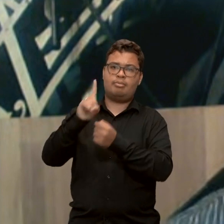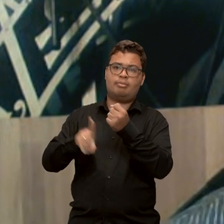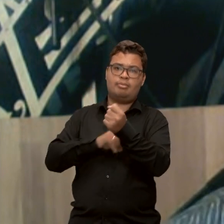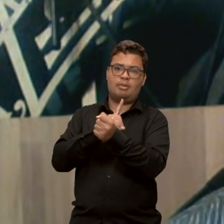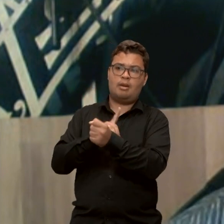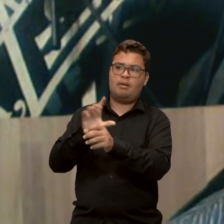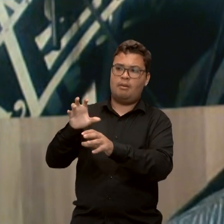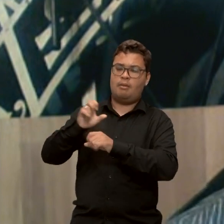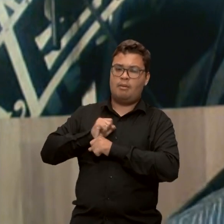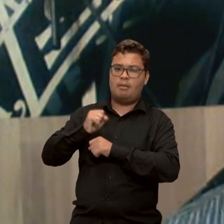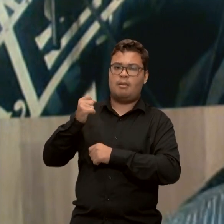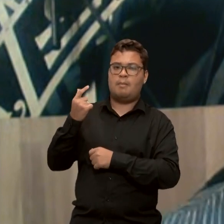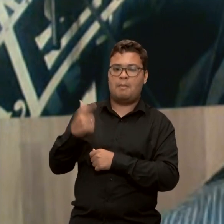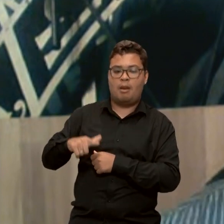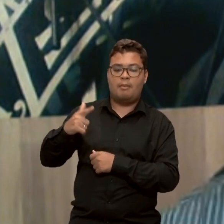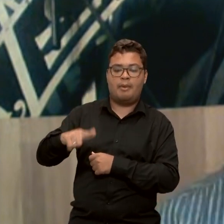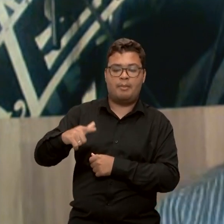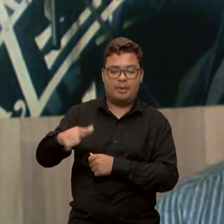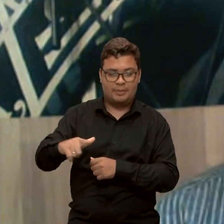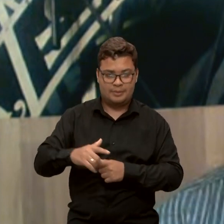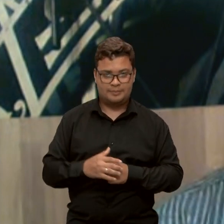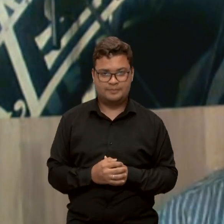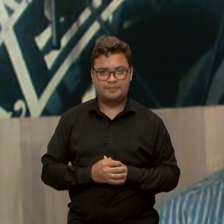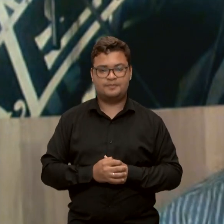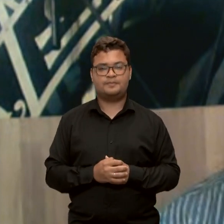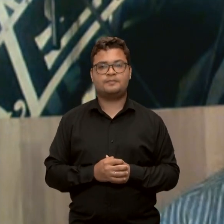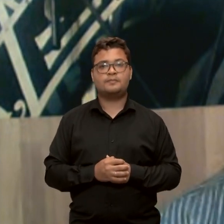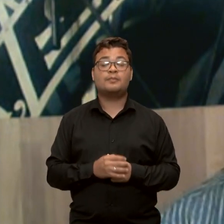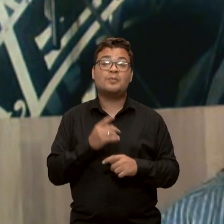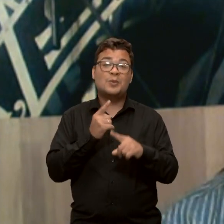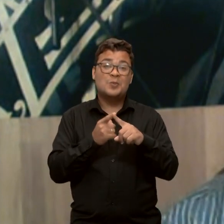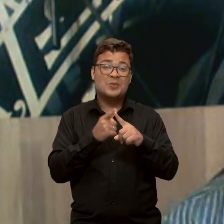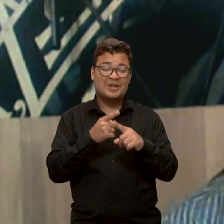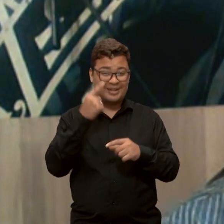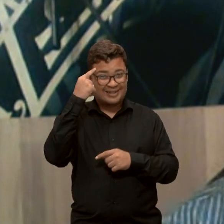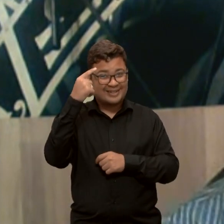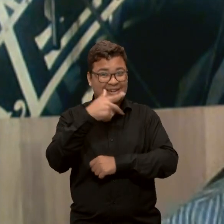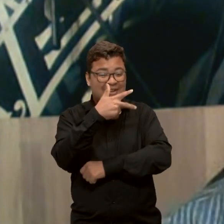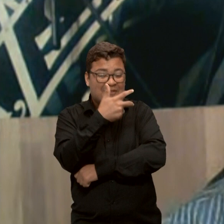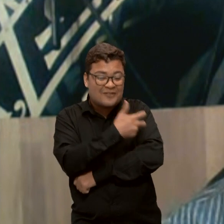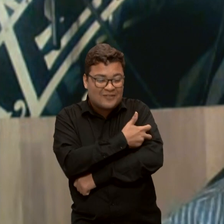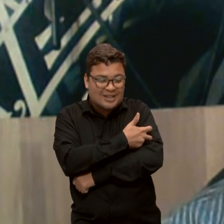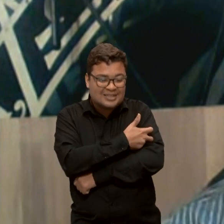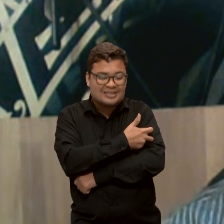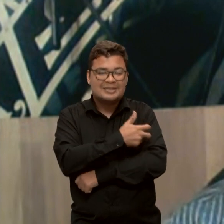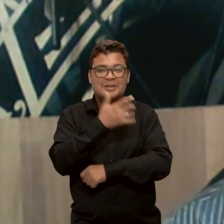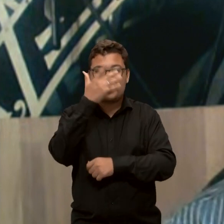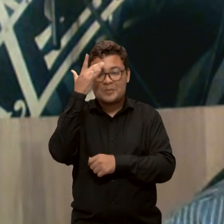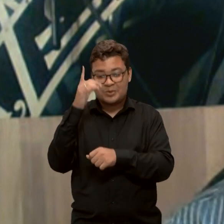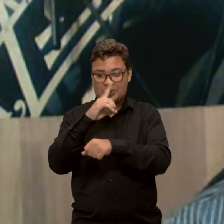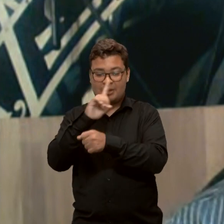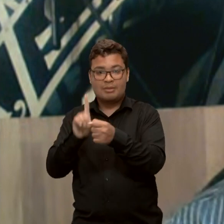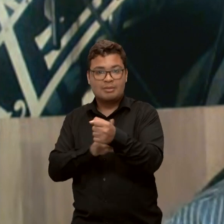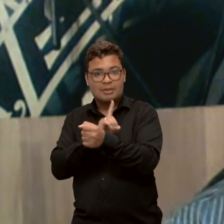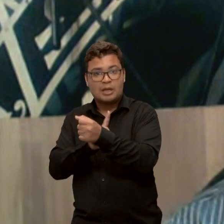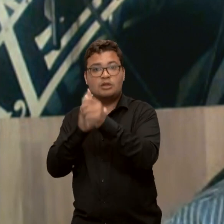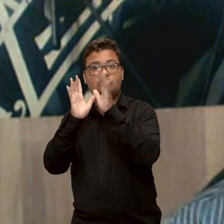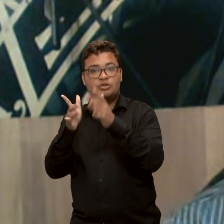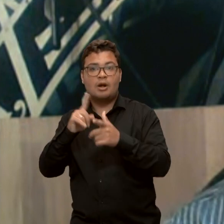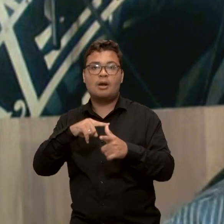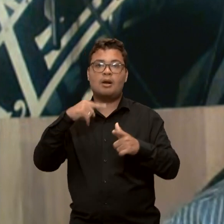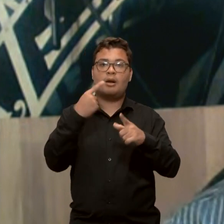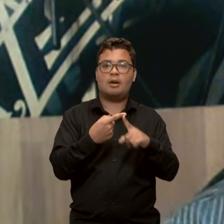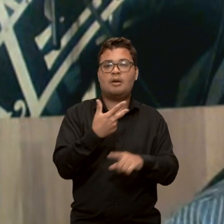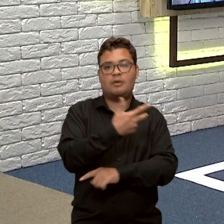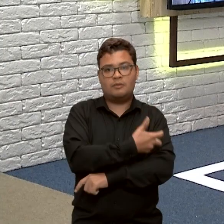nesse ano a gente vai conseguir fazer os testes para dengue dessas amostras. Então a gente vai ter uma ideia de quanto da nossa população já